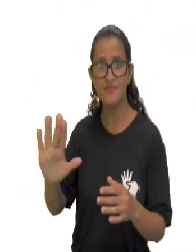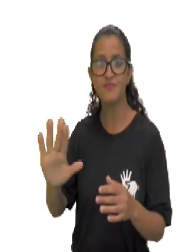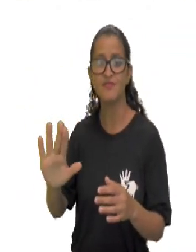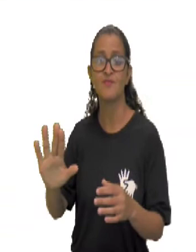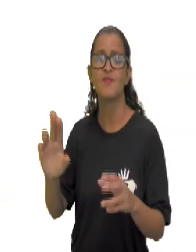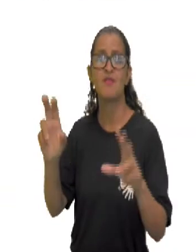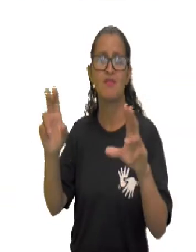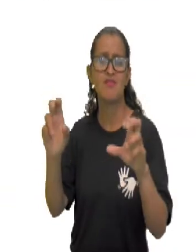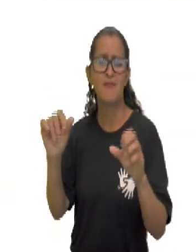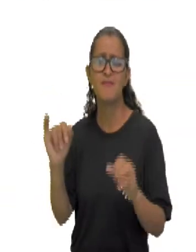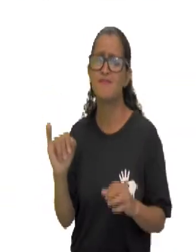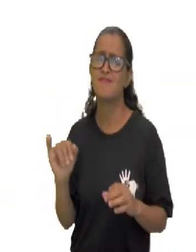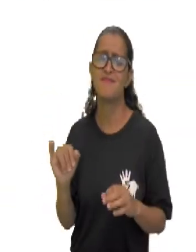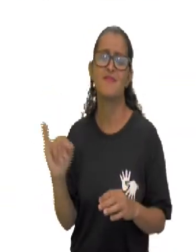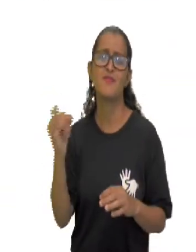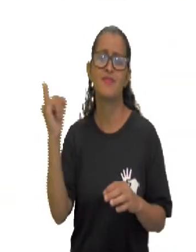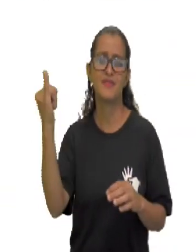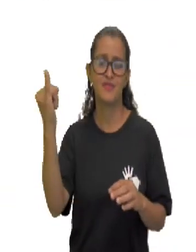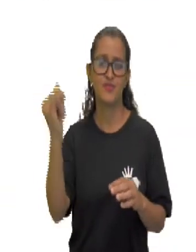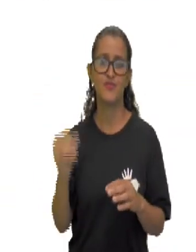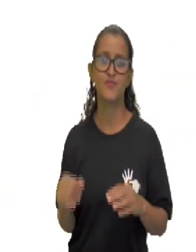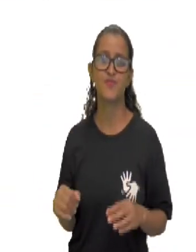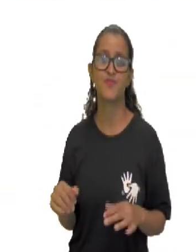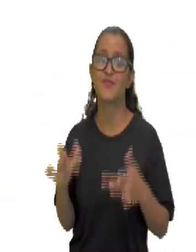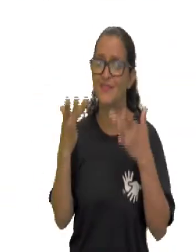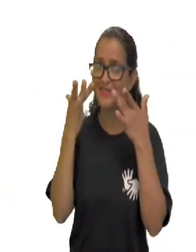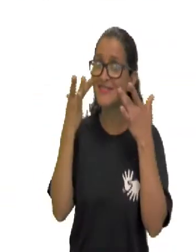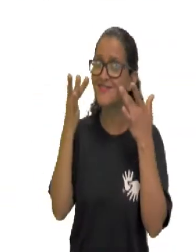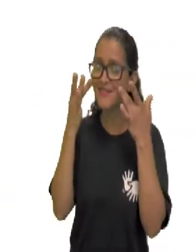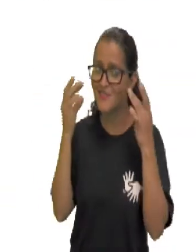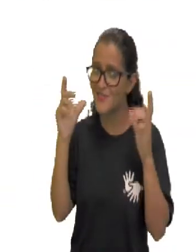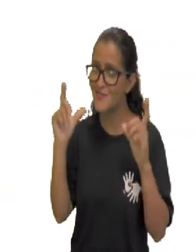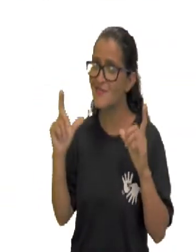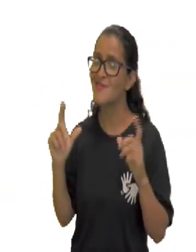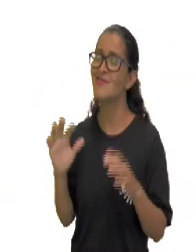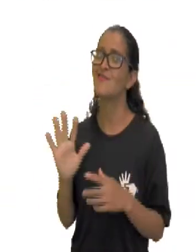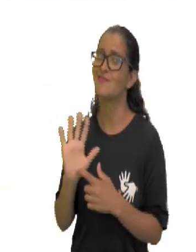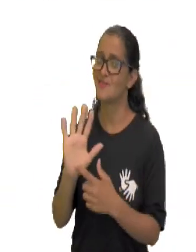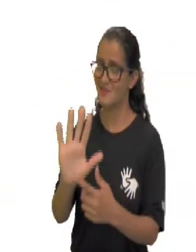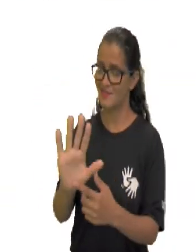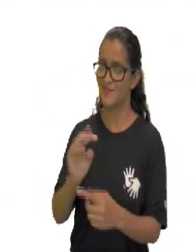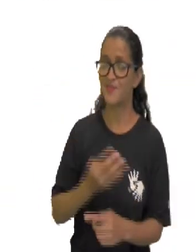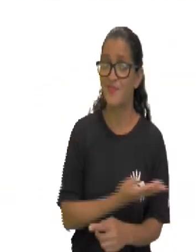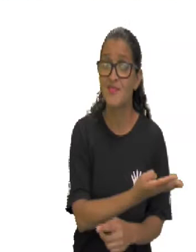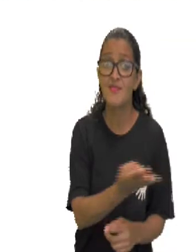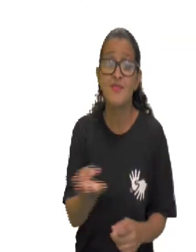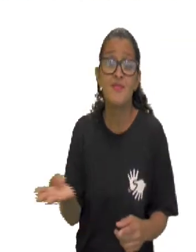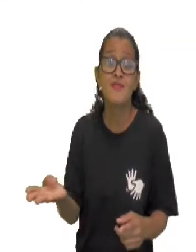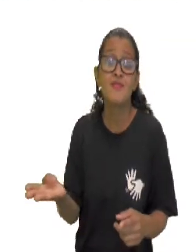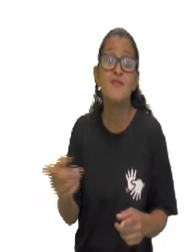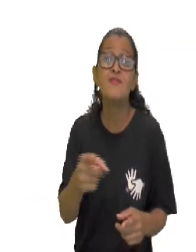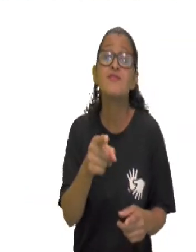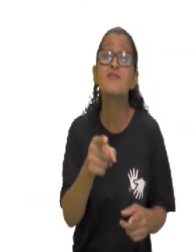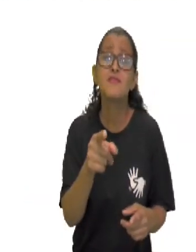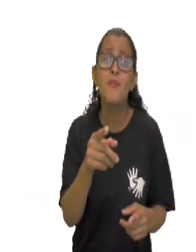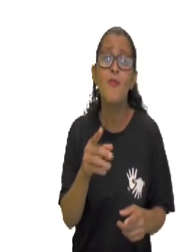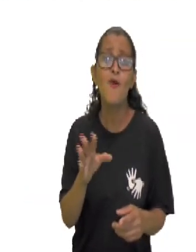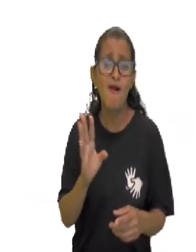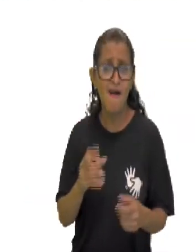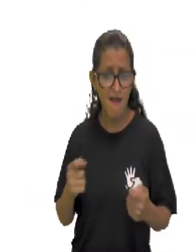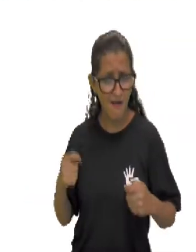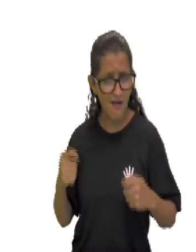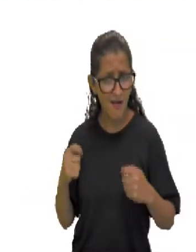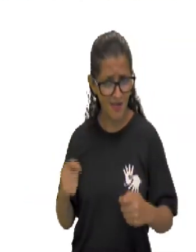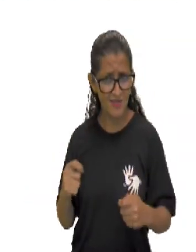sobre um teatrinho que eu vou fazer aqui agora, que pode ser feito aí na sua casa, que pode ser feito na sua rua, que pode ser feito